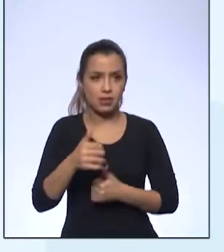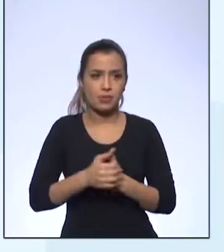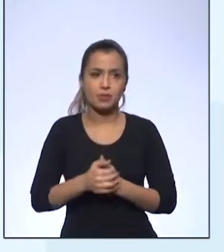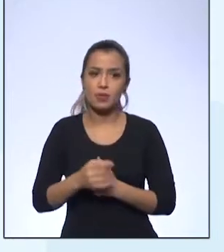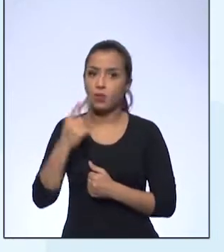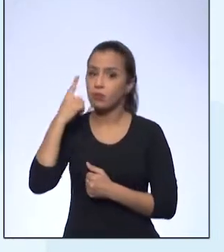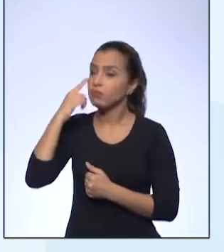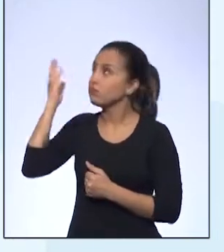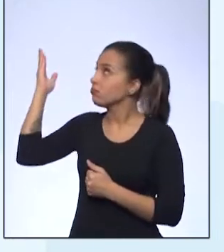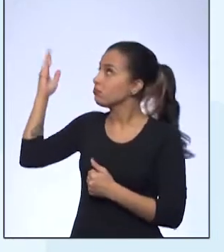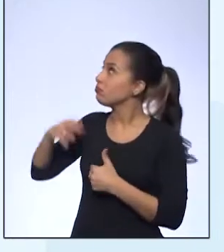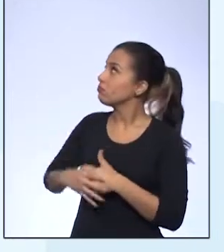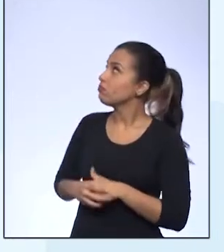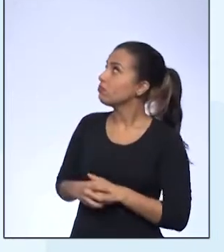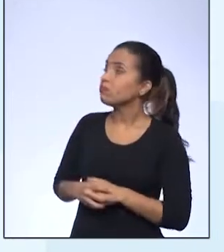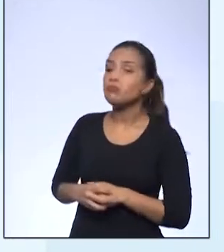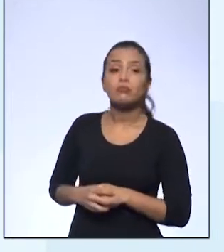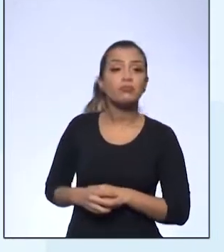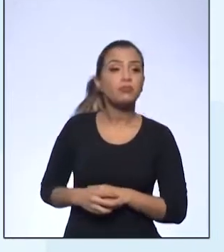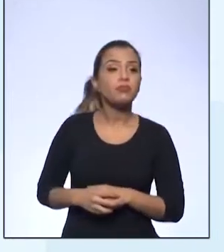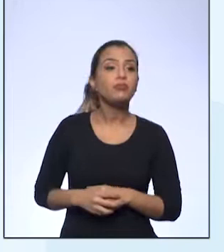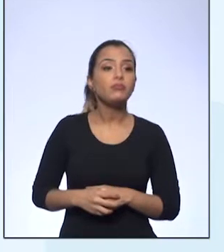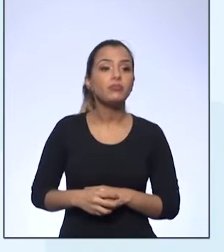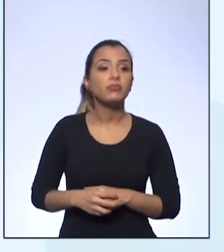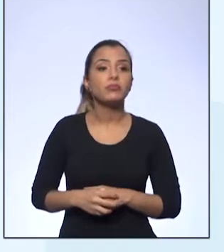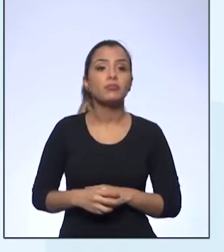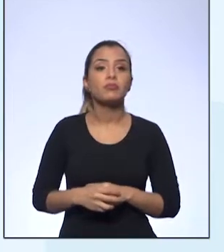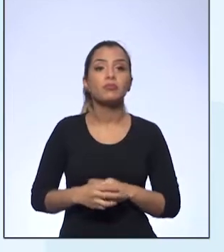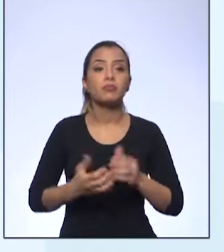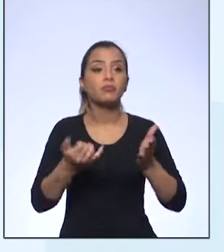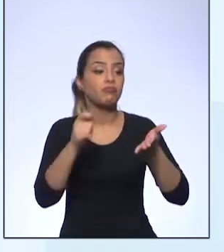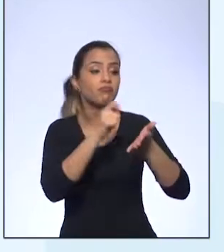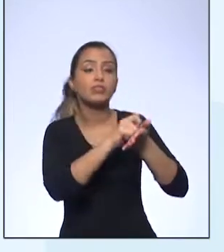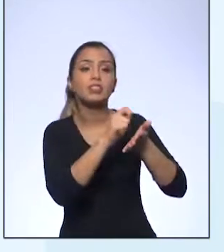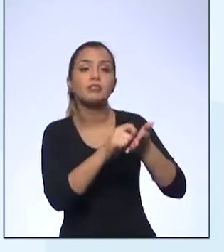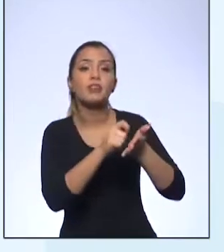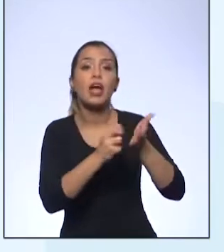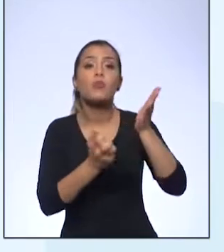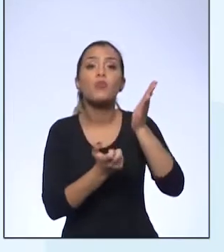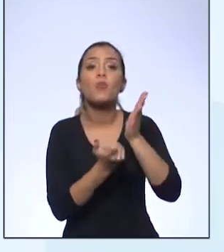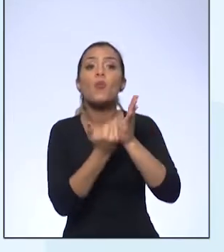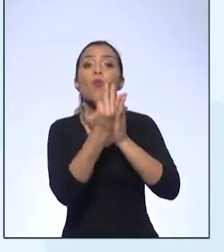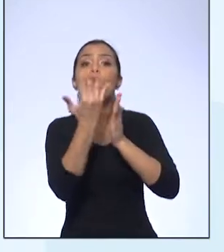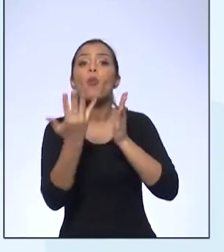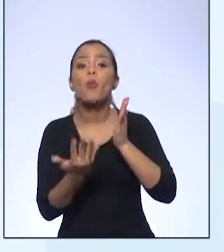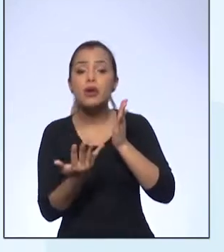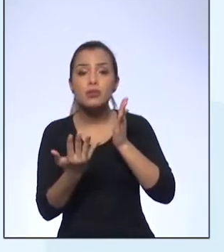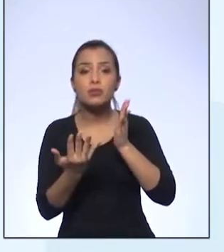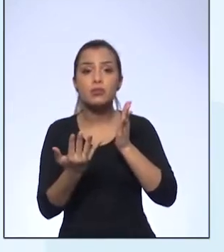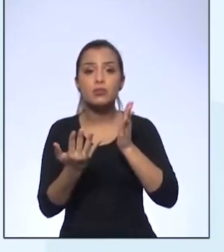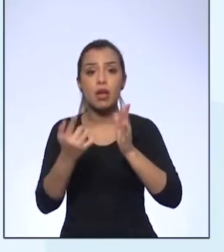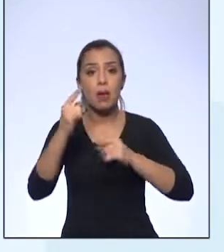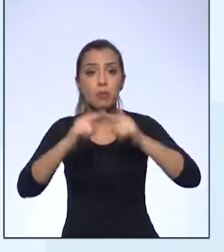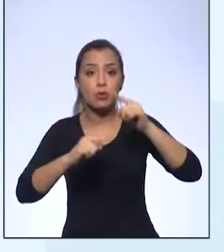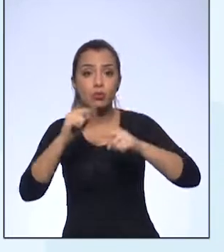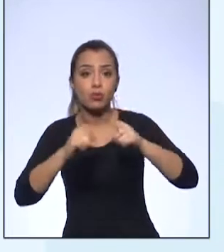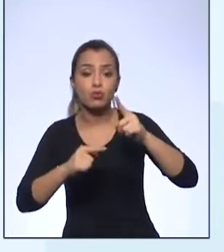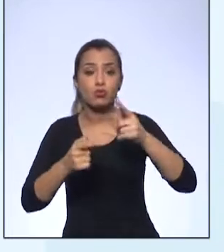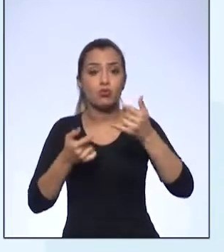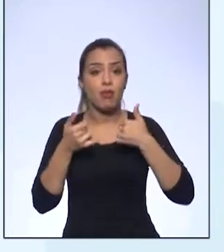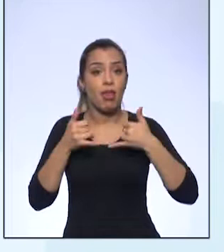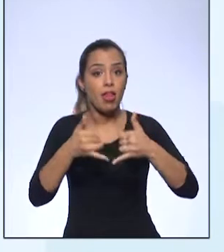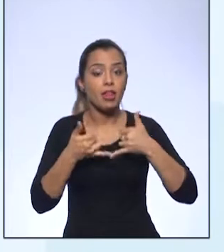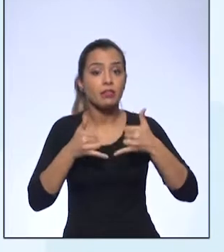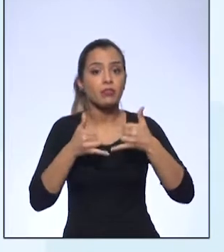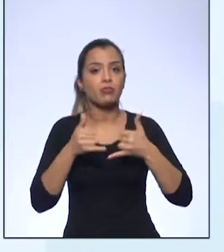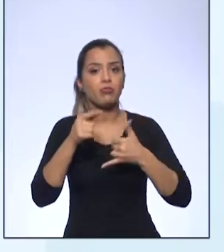chat as many electrical appliances as you can remember. Quantas, você vai escrever no chat, quantos aparelhos elétricos você conseguir